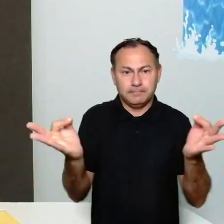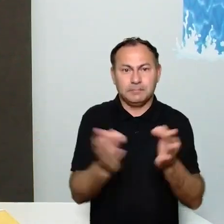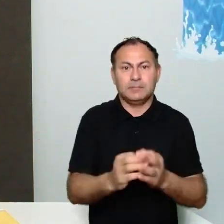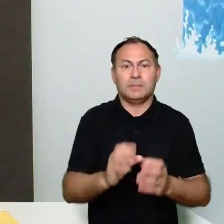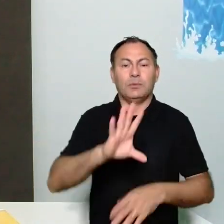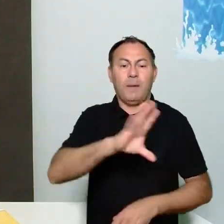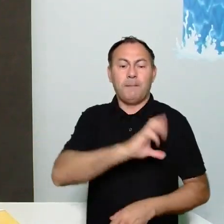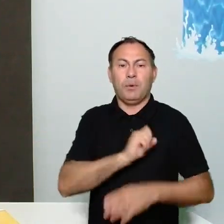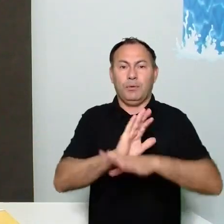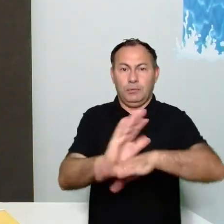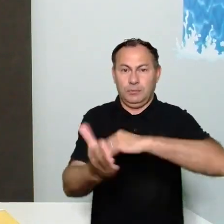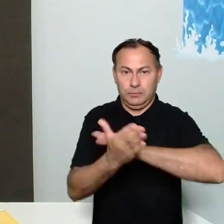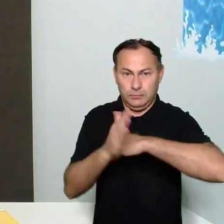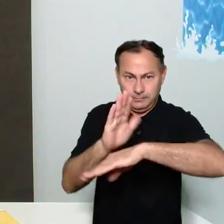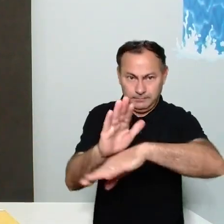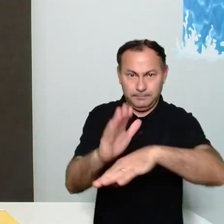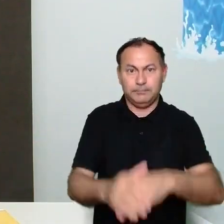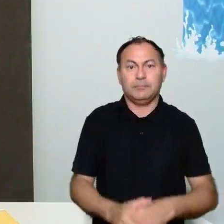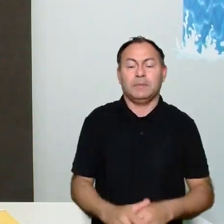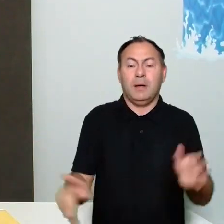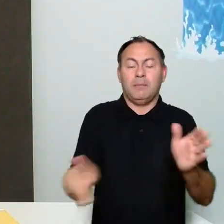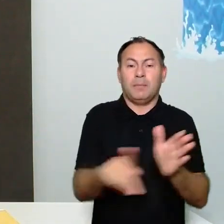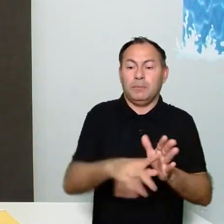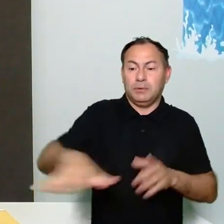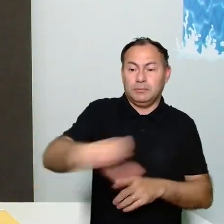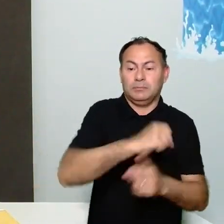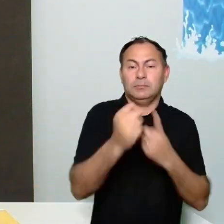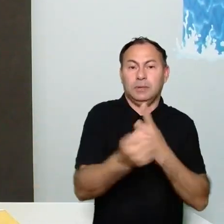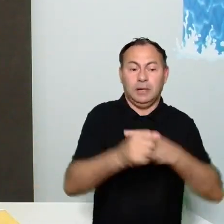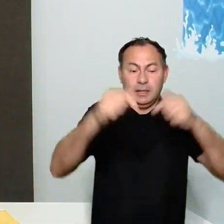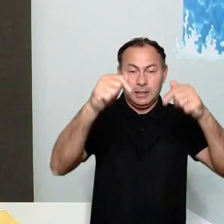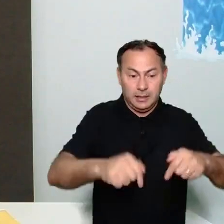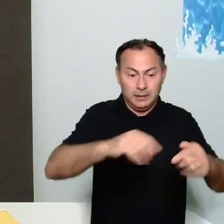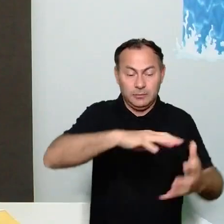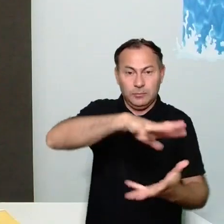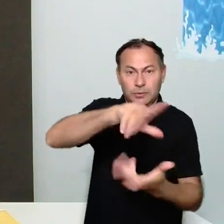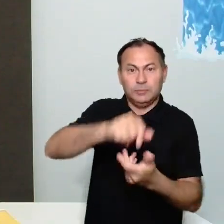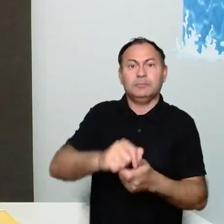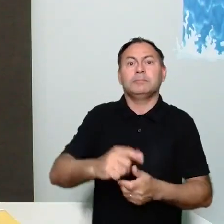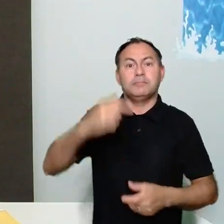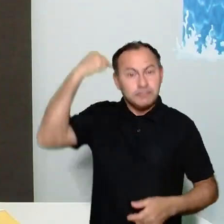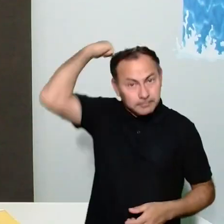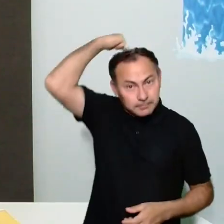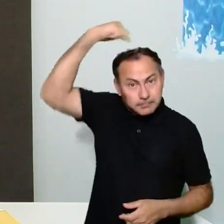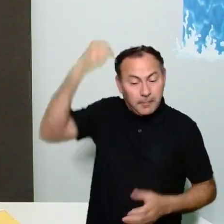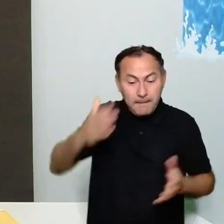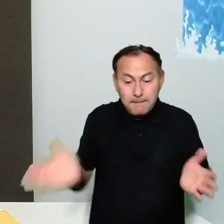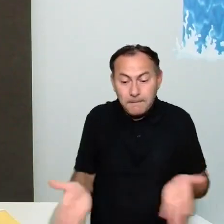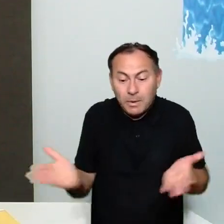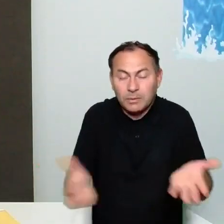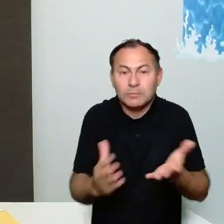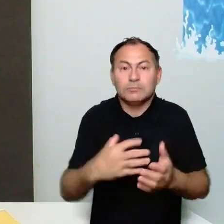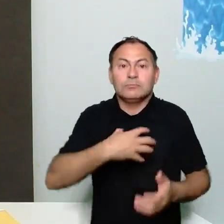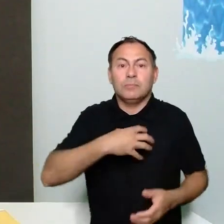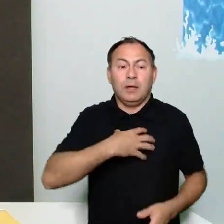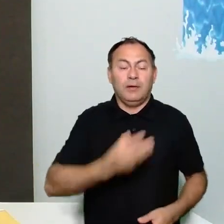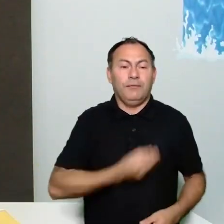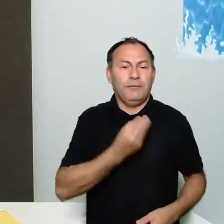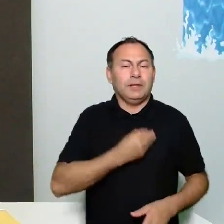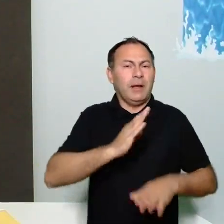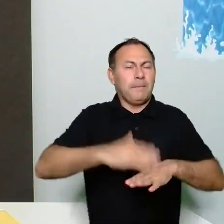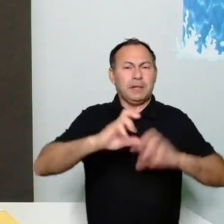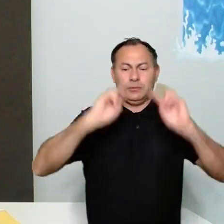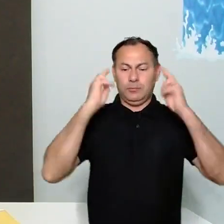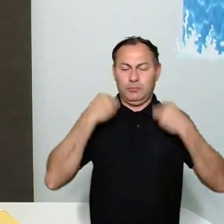perfeição da caridade. Na própria sociedade terrena, esta santidade promove um modo de